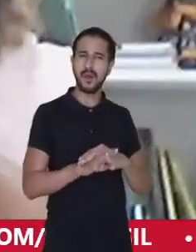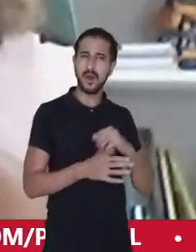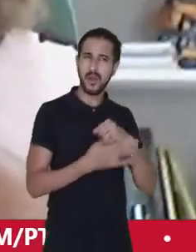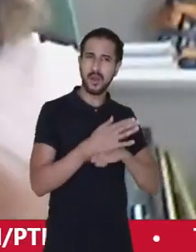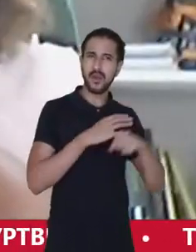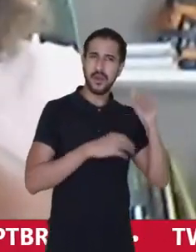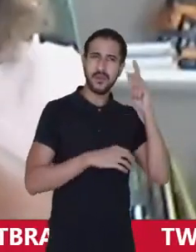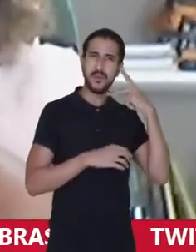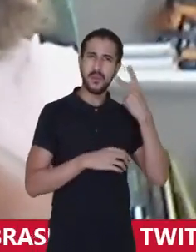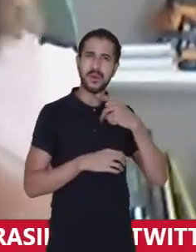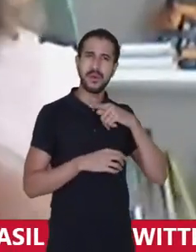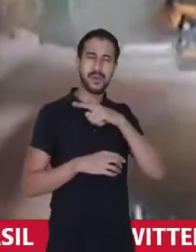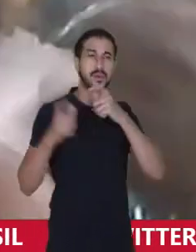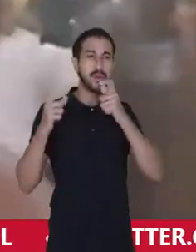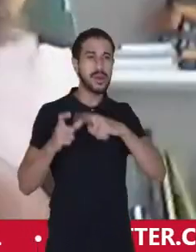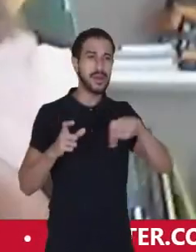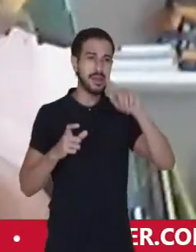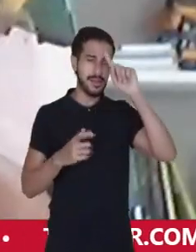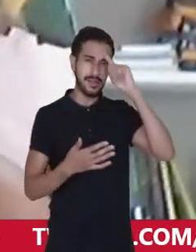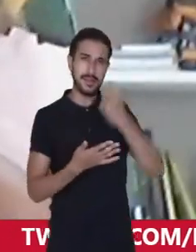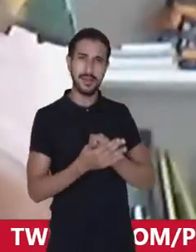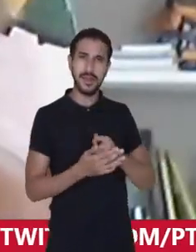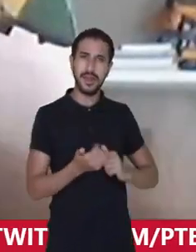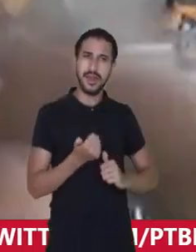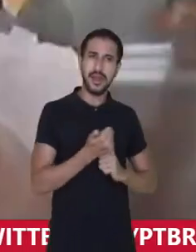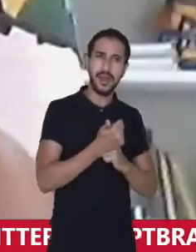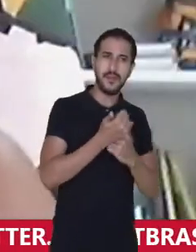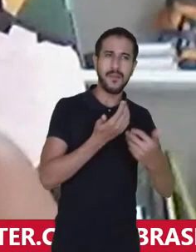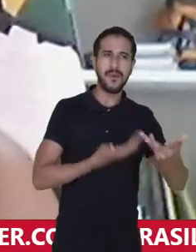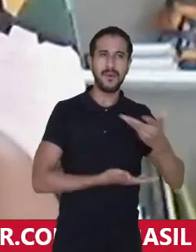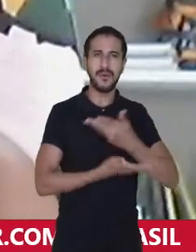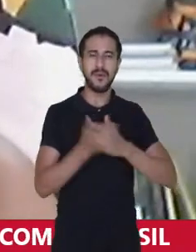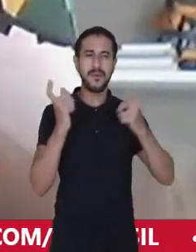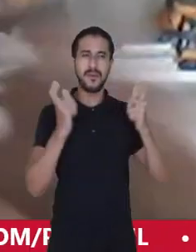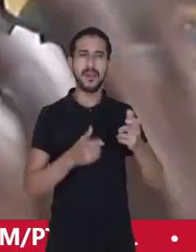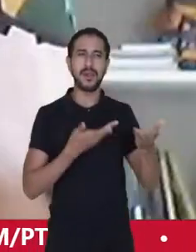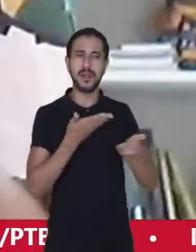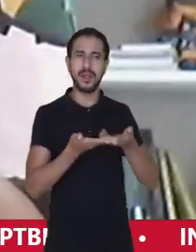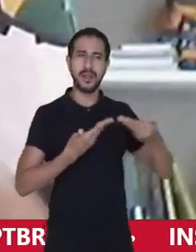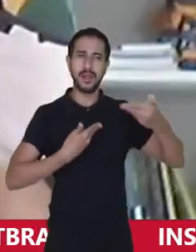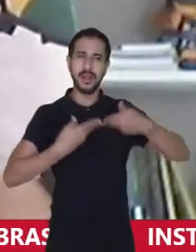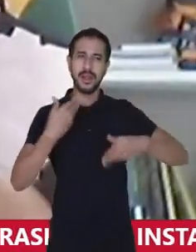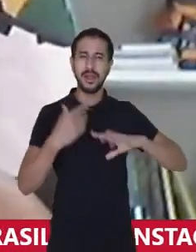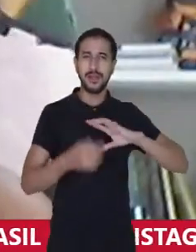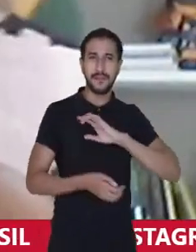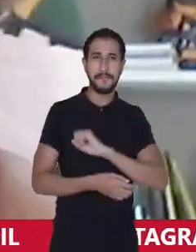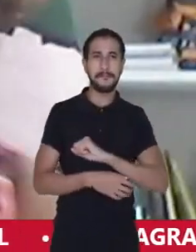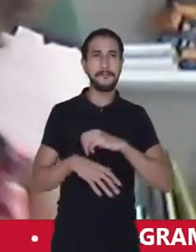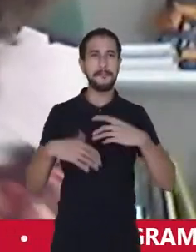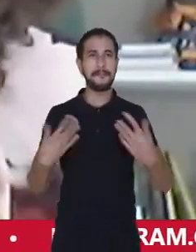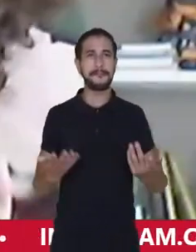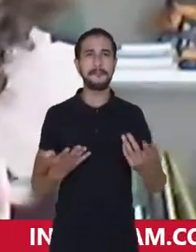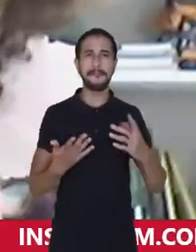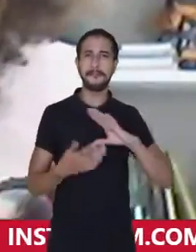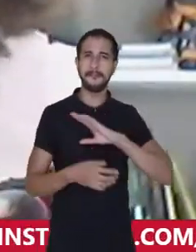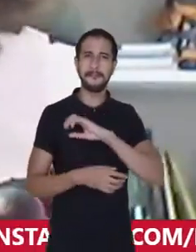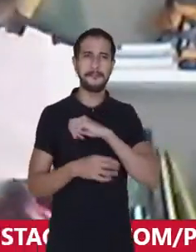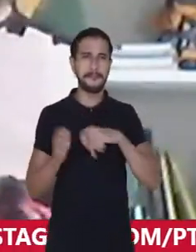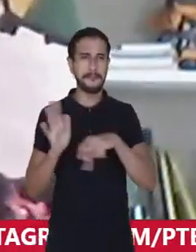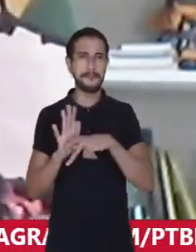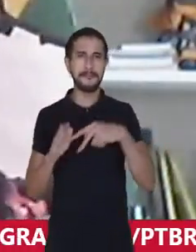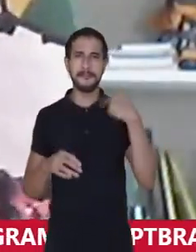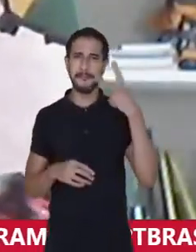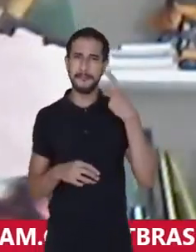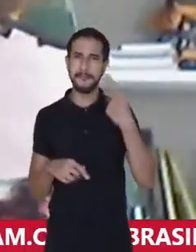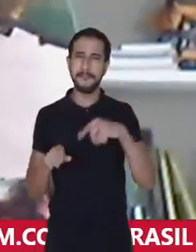é um lugar de tomada de decisão, é um lugar de apoio mútuo, é um lugar de cuidado, é um lugar do amor. Então, mas esse amor na política